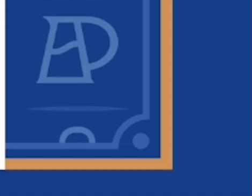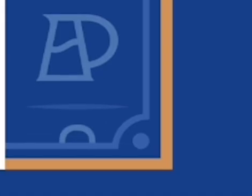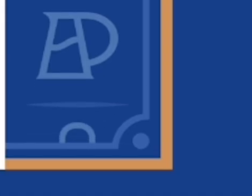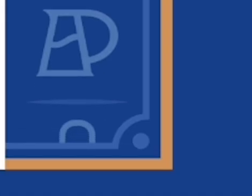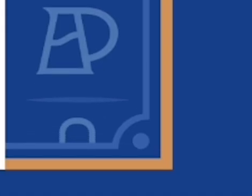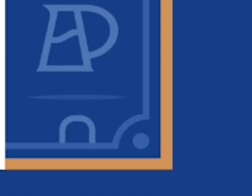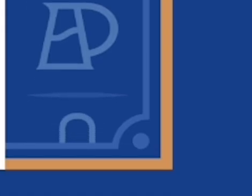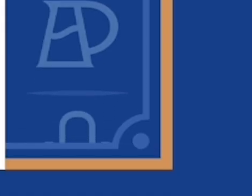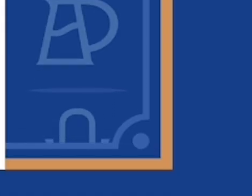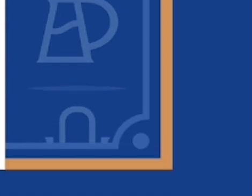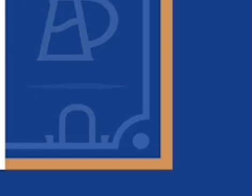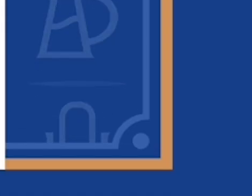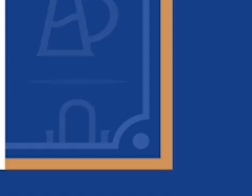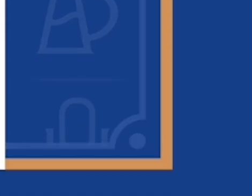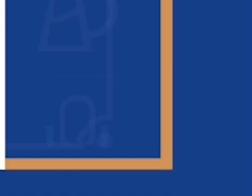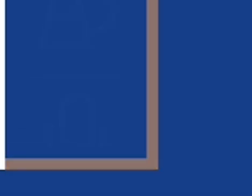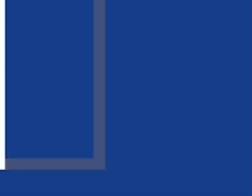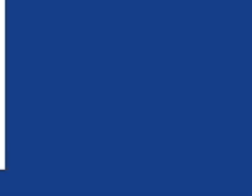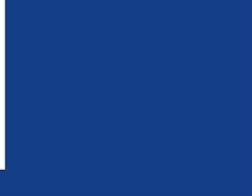Bora prosear?